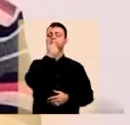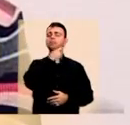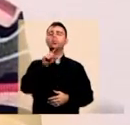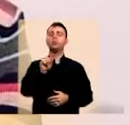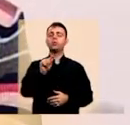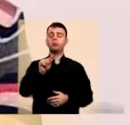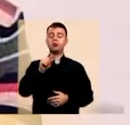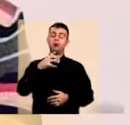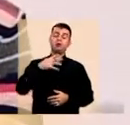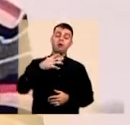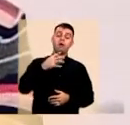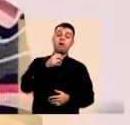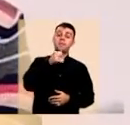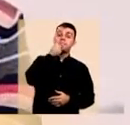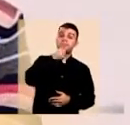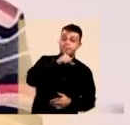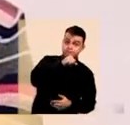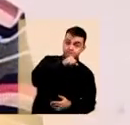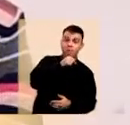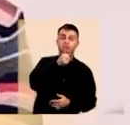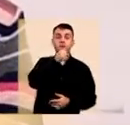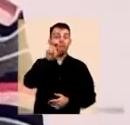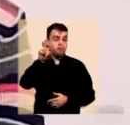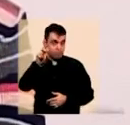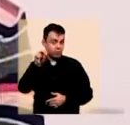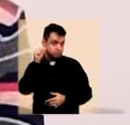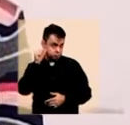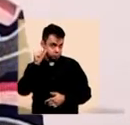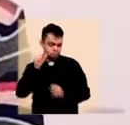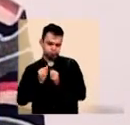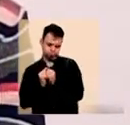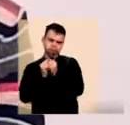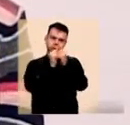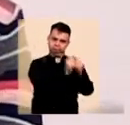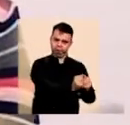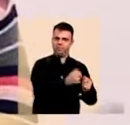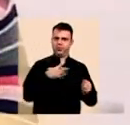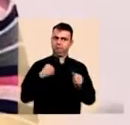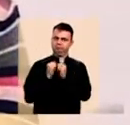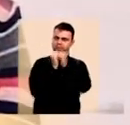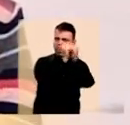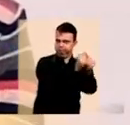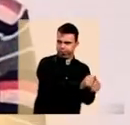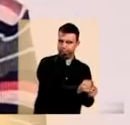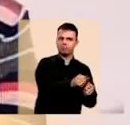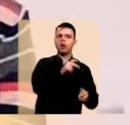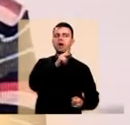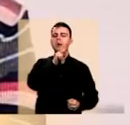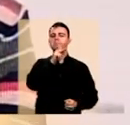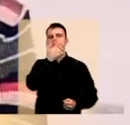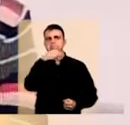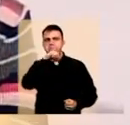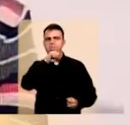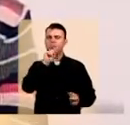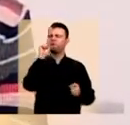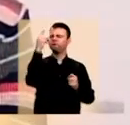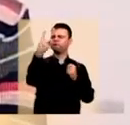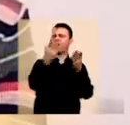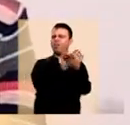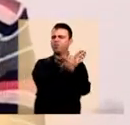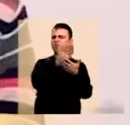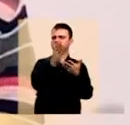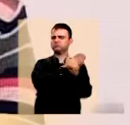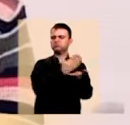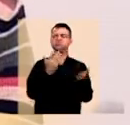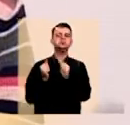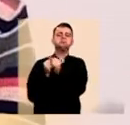são as mães e as avós. Que né? legal. Os pais vão, mas assim, é minoria. Às vezes eles vão para